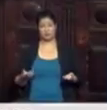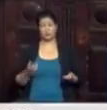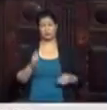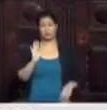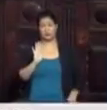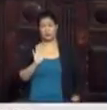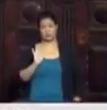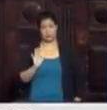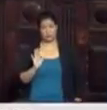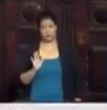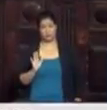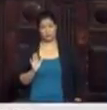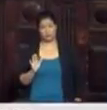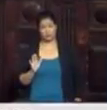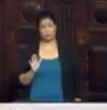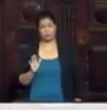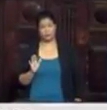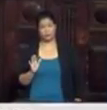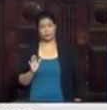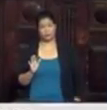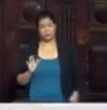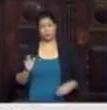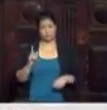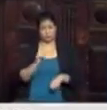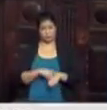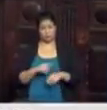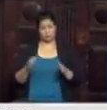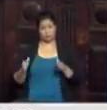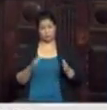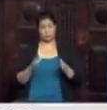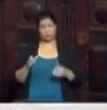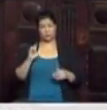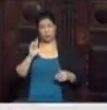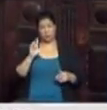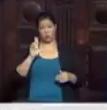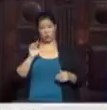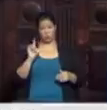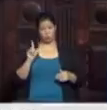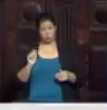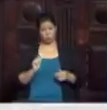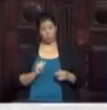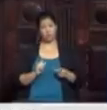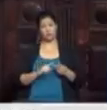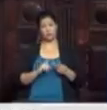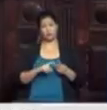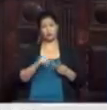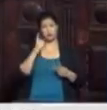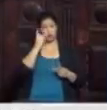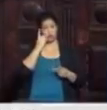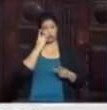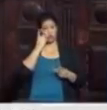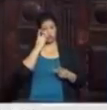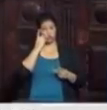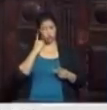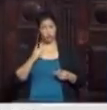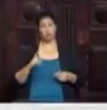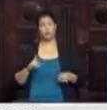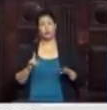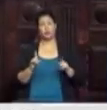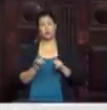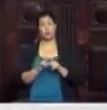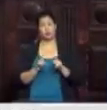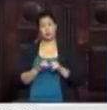Mas o período Lula-Dilma, período petista, que se aliou à